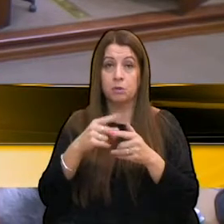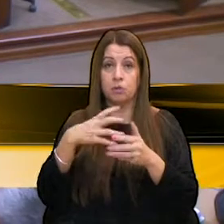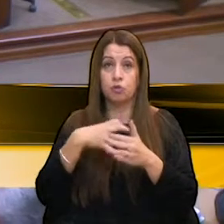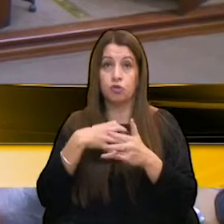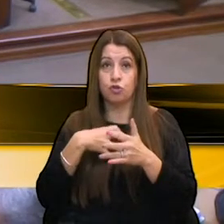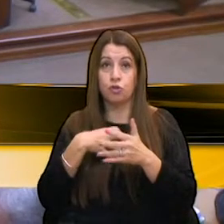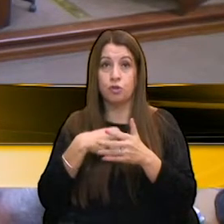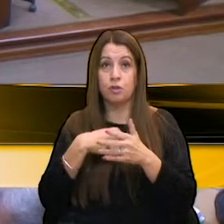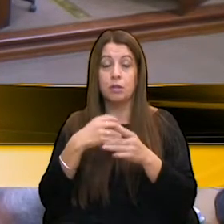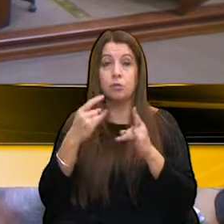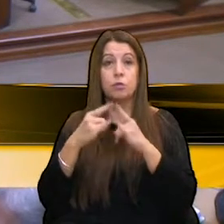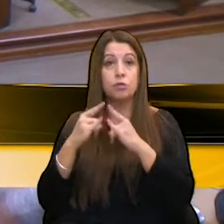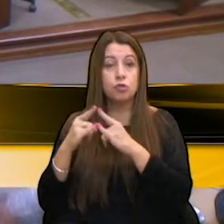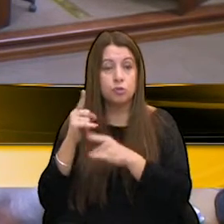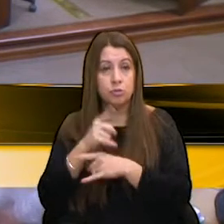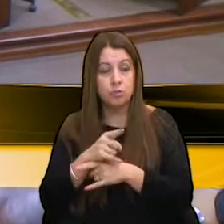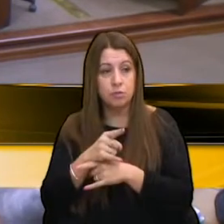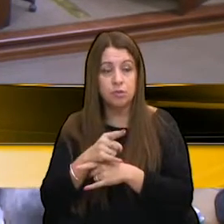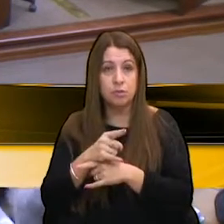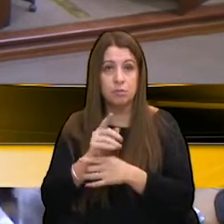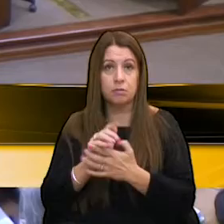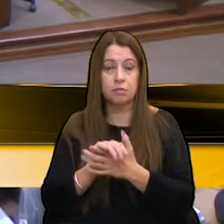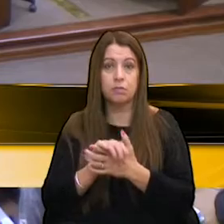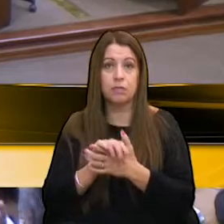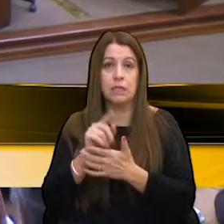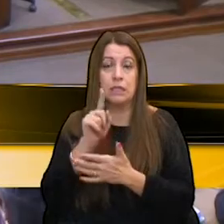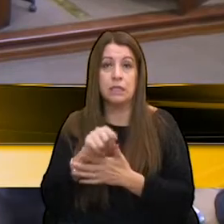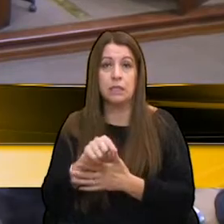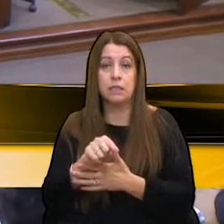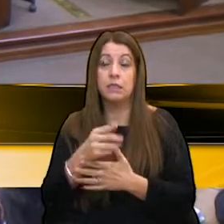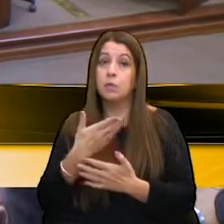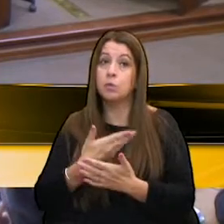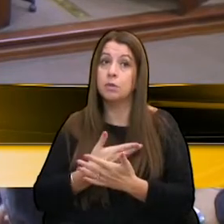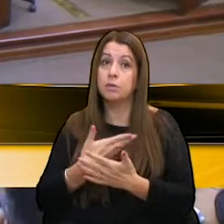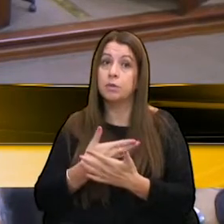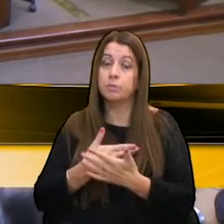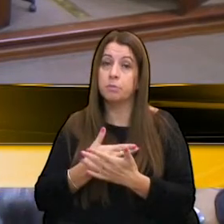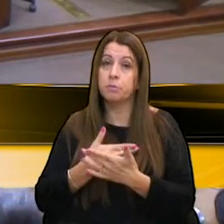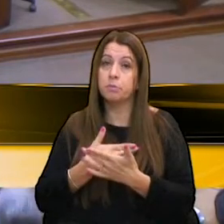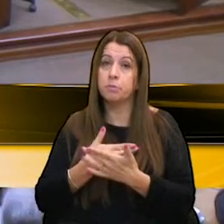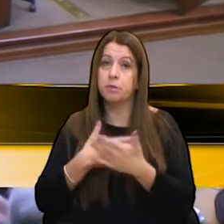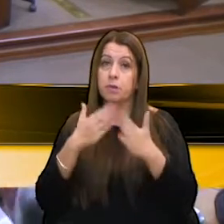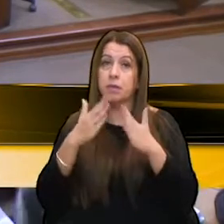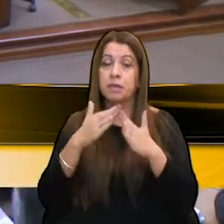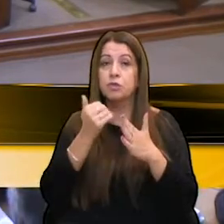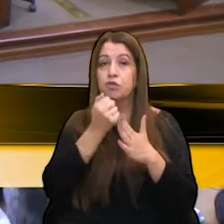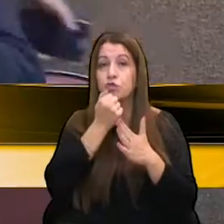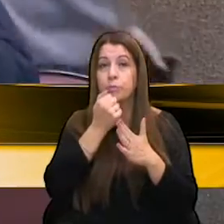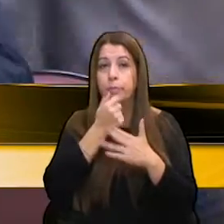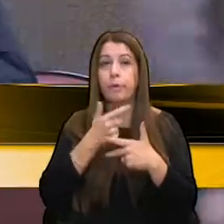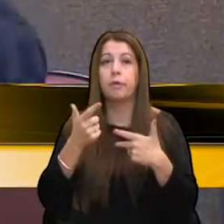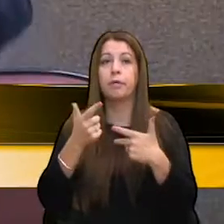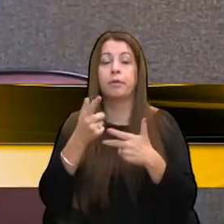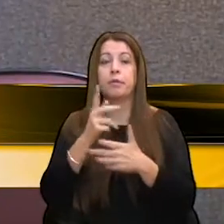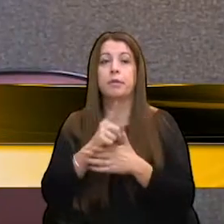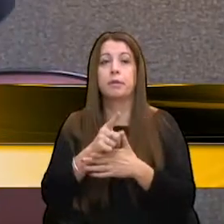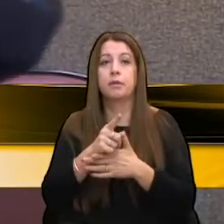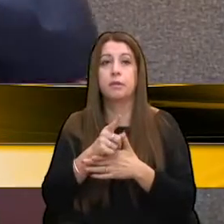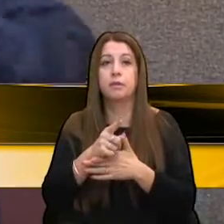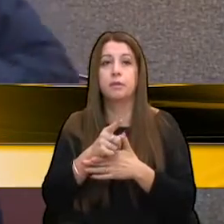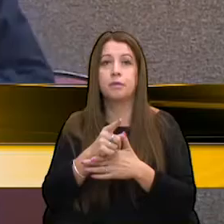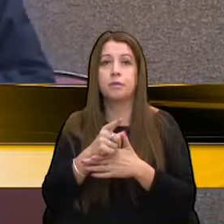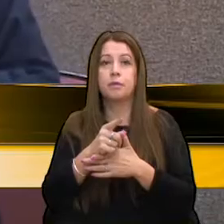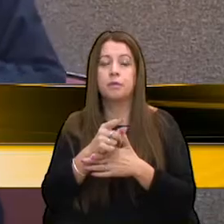forma institucional, de que elas são amigas lá da Casa de Pedra, que elas são amigas do